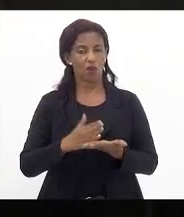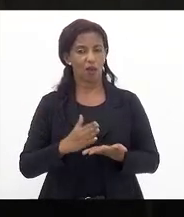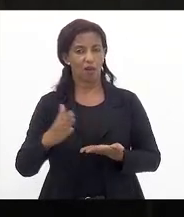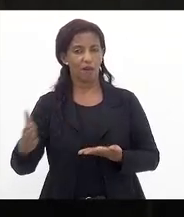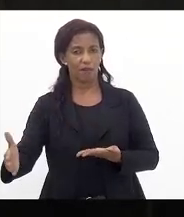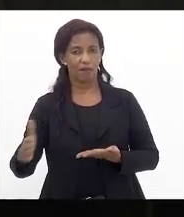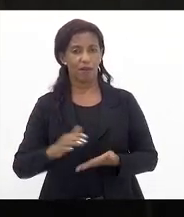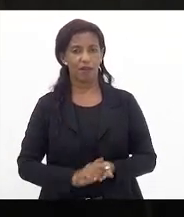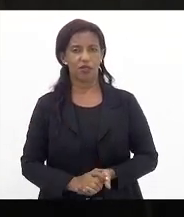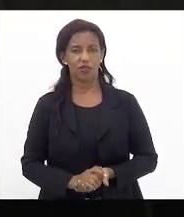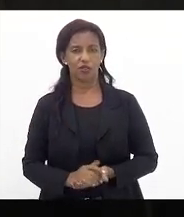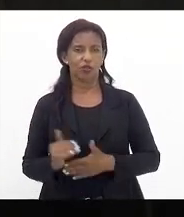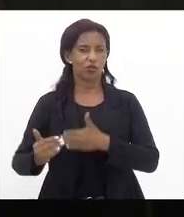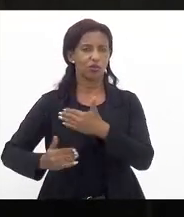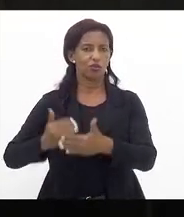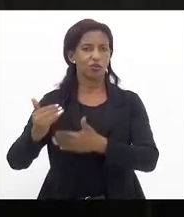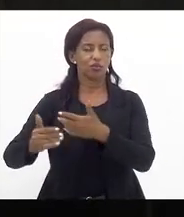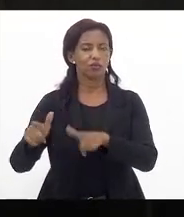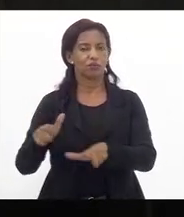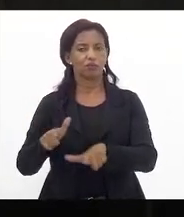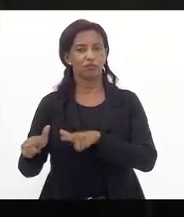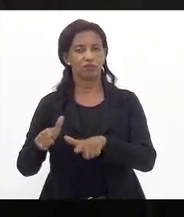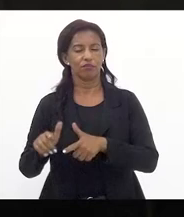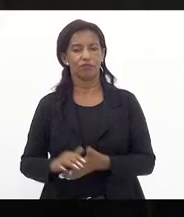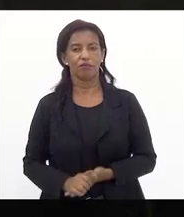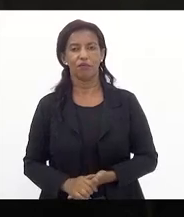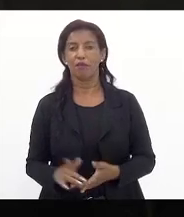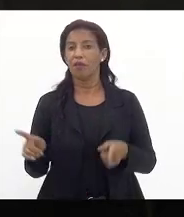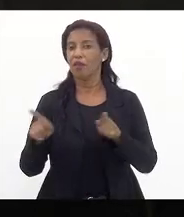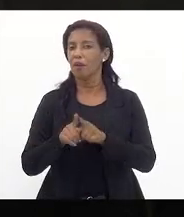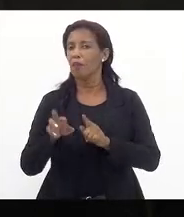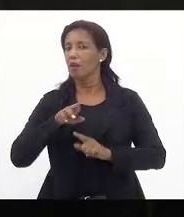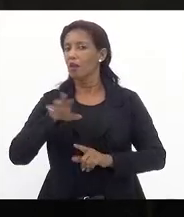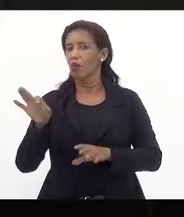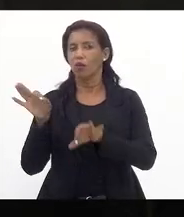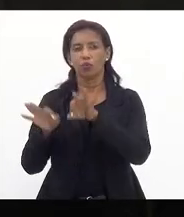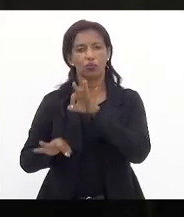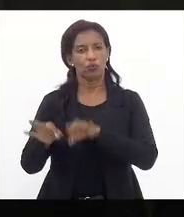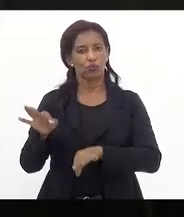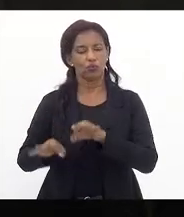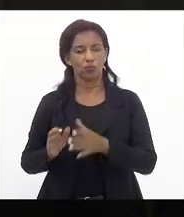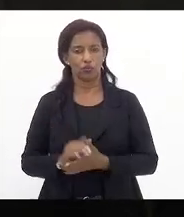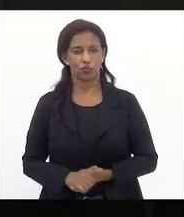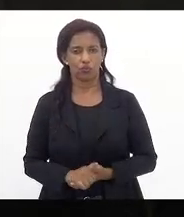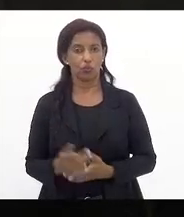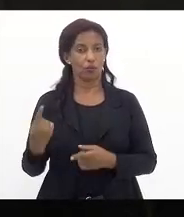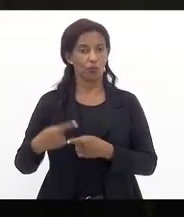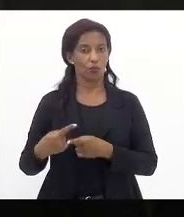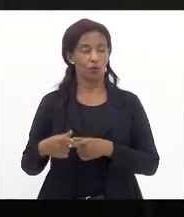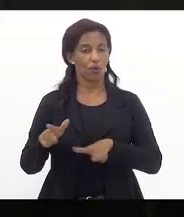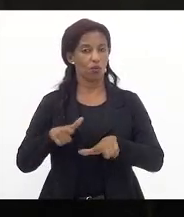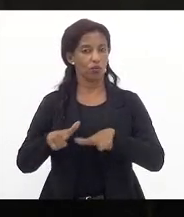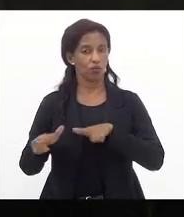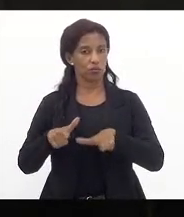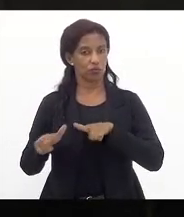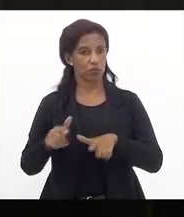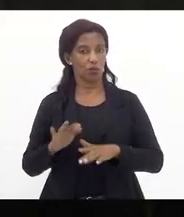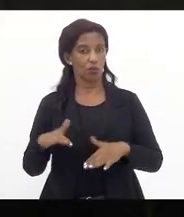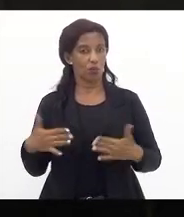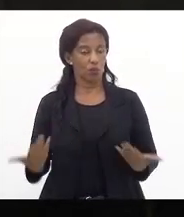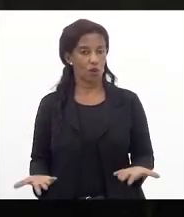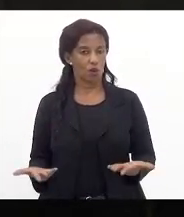partir dos próximos servidores. Mas isso também não é justo, porque os servidores públicos,